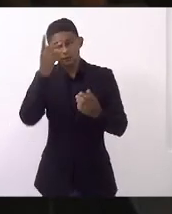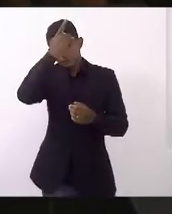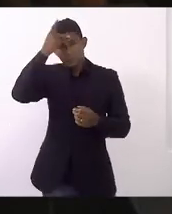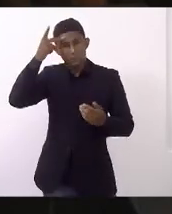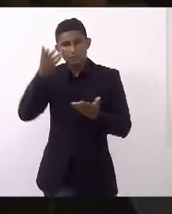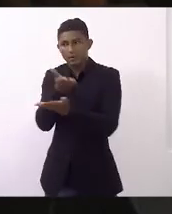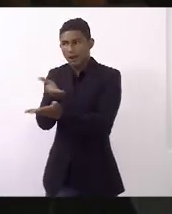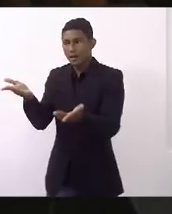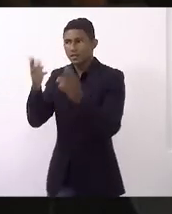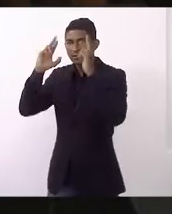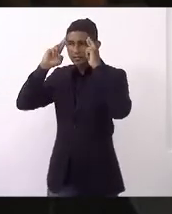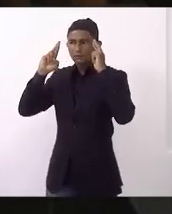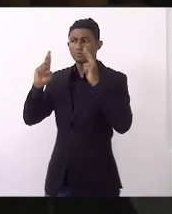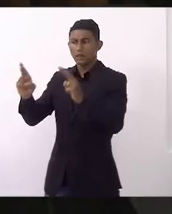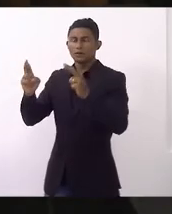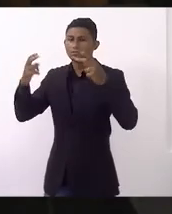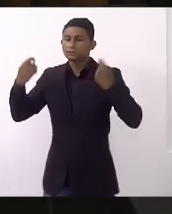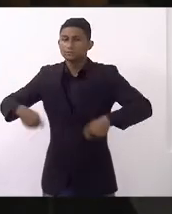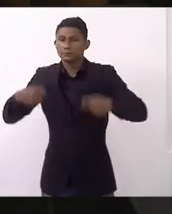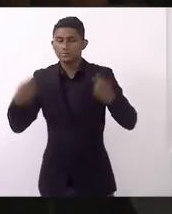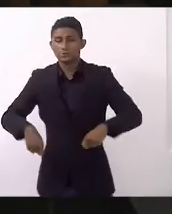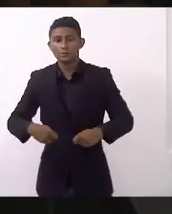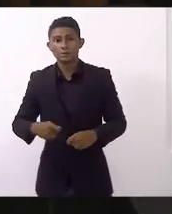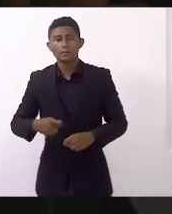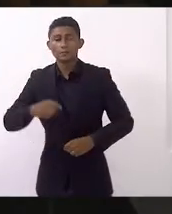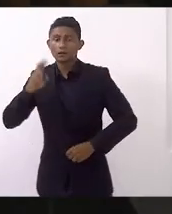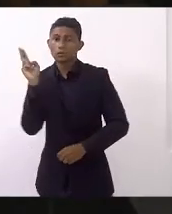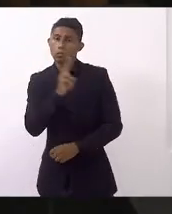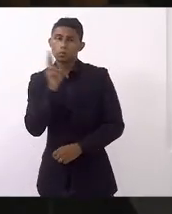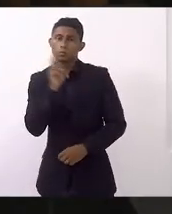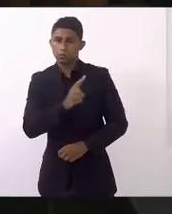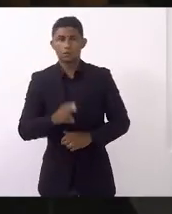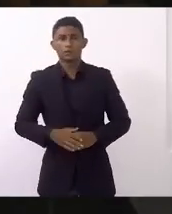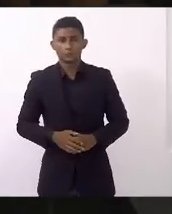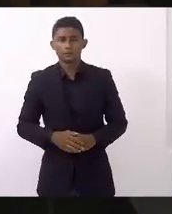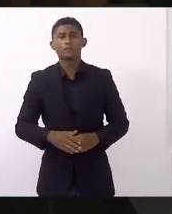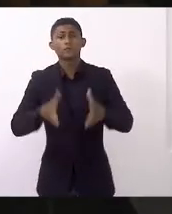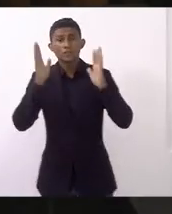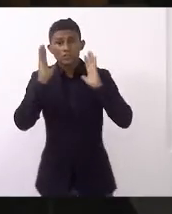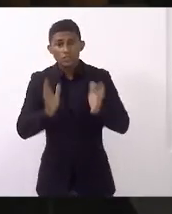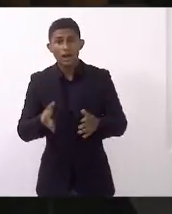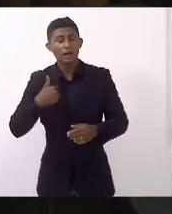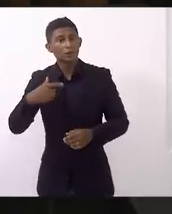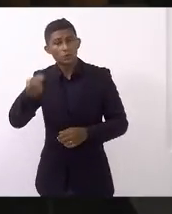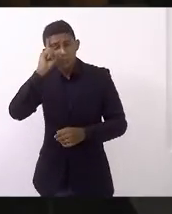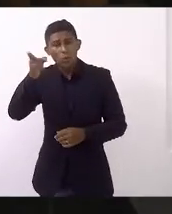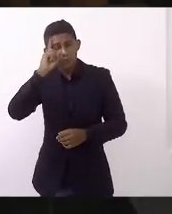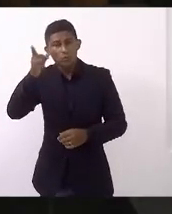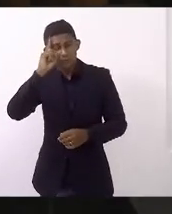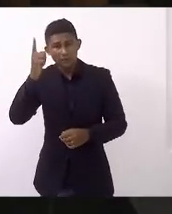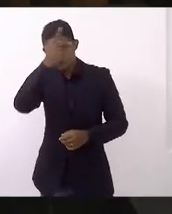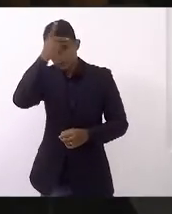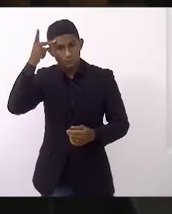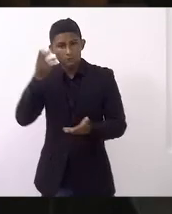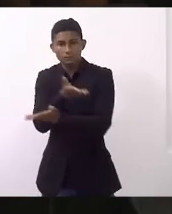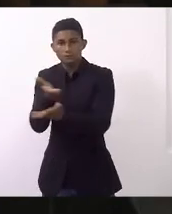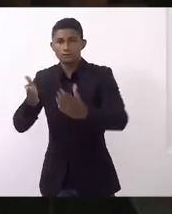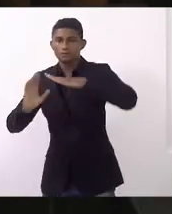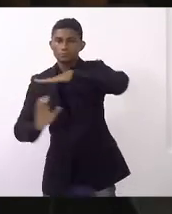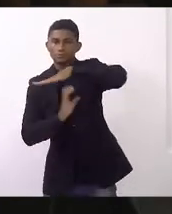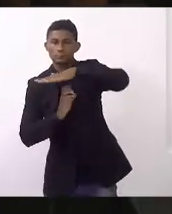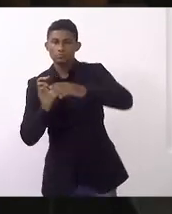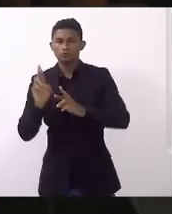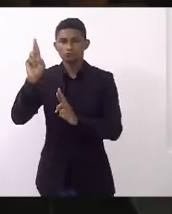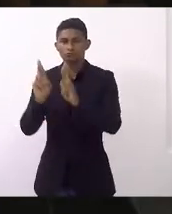contraditório. É de extrema urgência. Eu recebo denúncias todos os dias de empreendedores que não têm como se